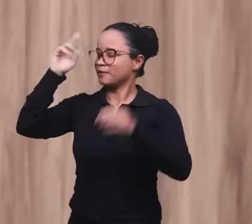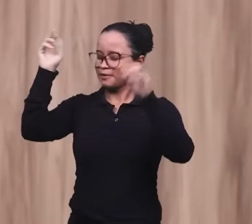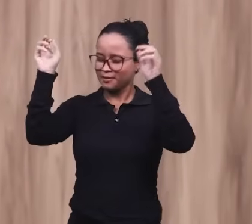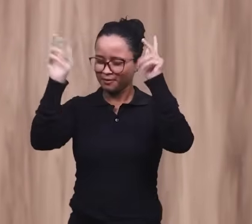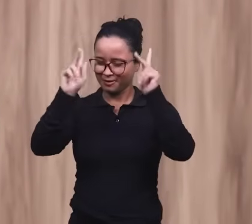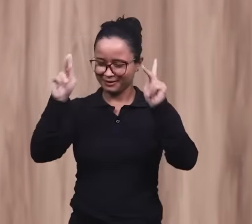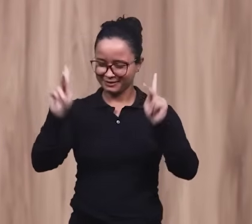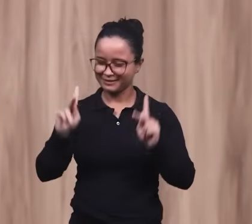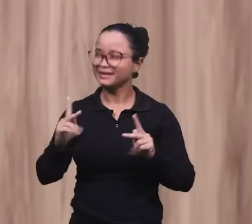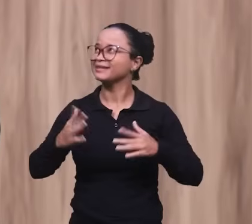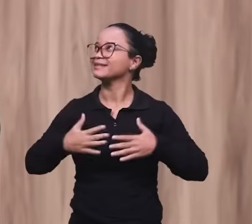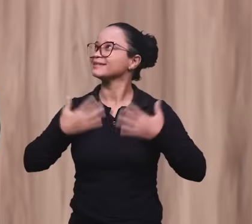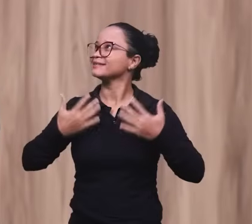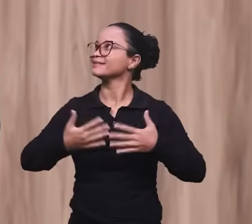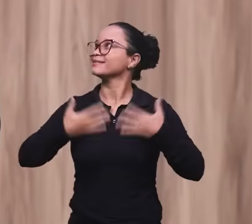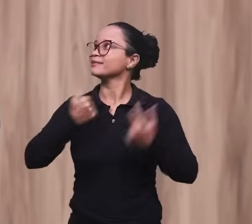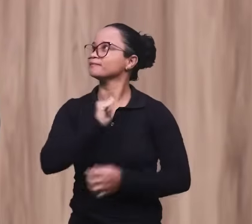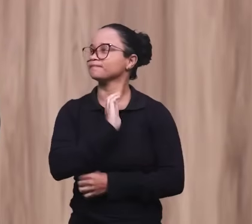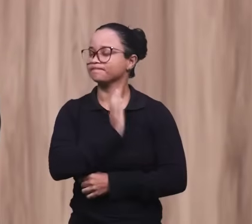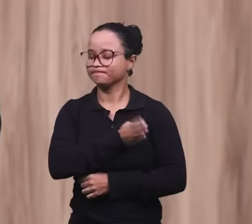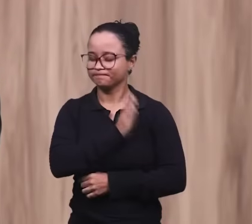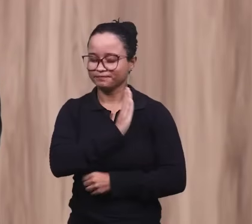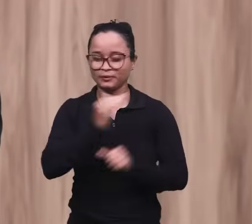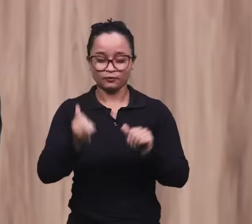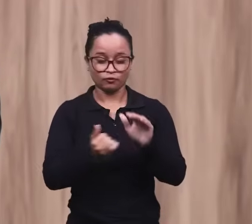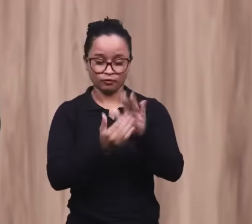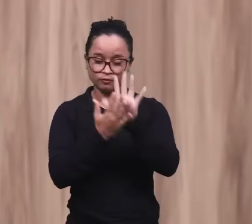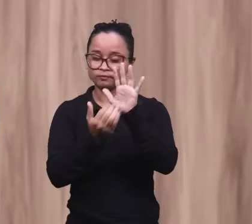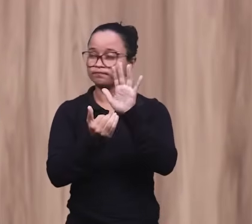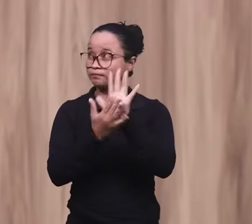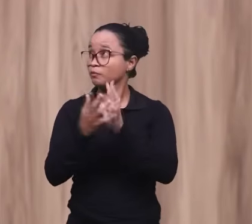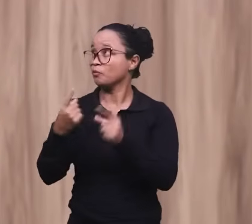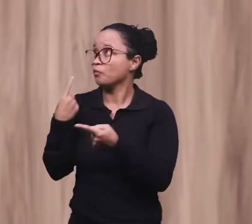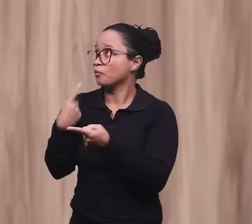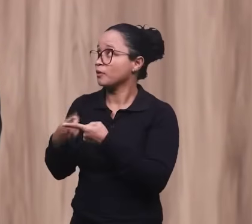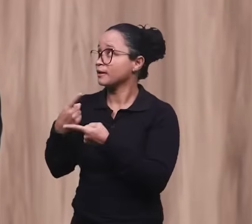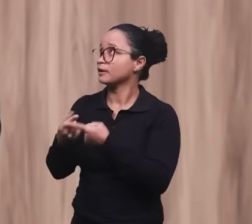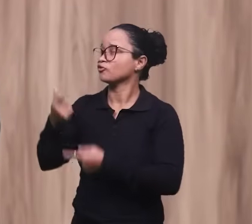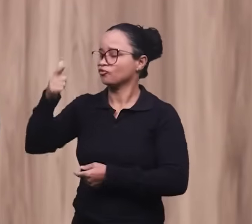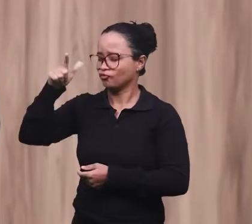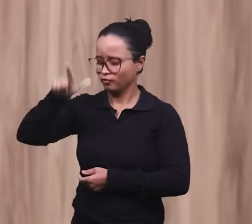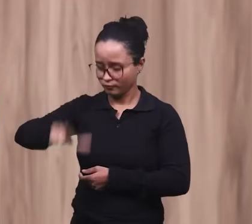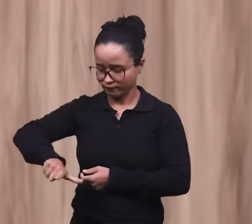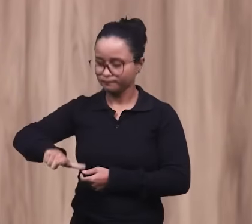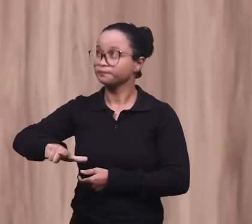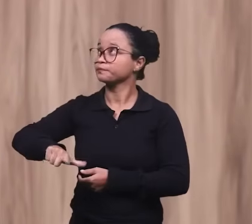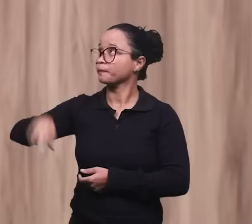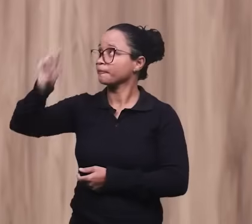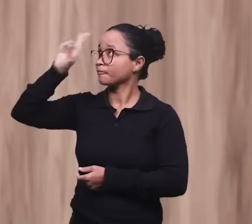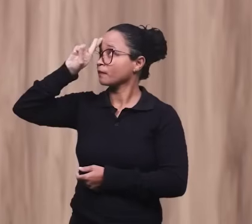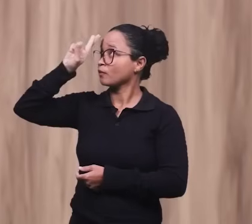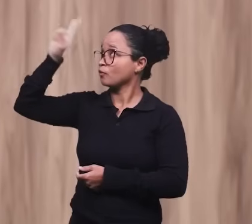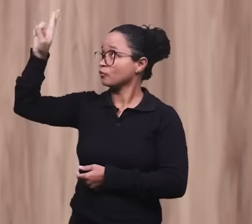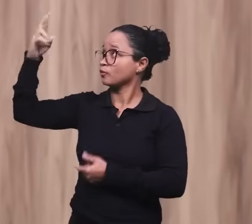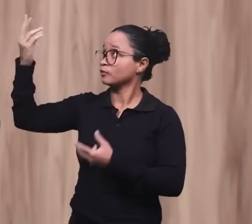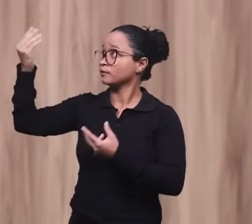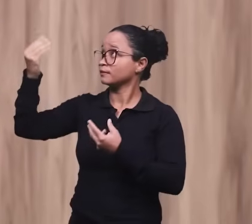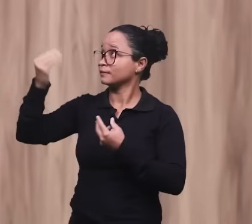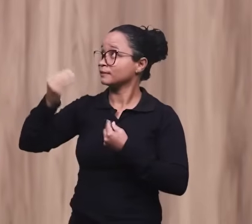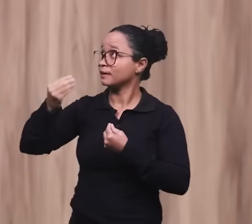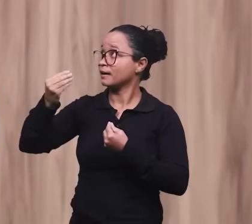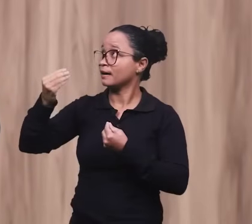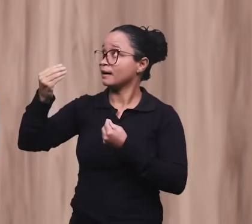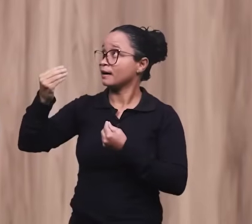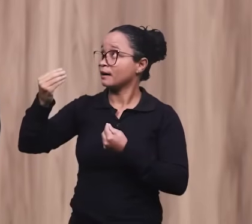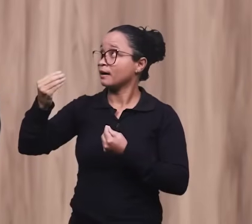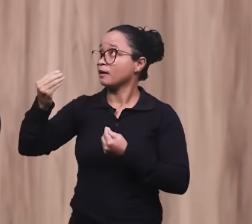em nosso coração. Te louvamos porque, mais uma vez, o Senhor nos dá condição de estarmos na